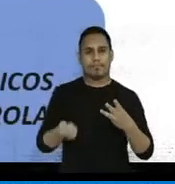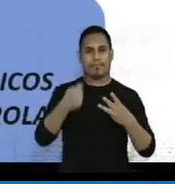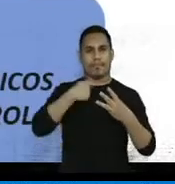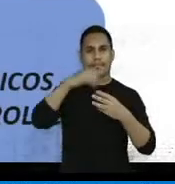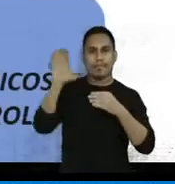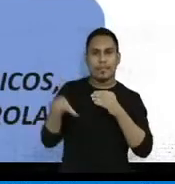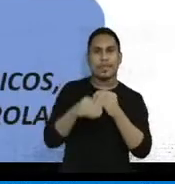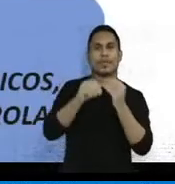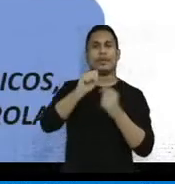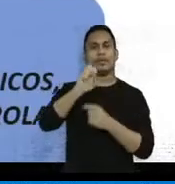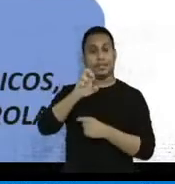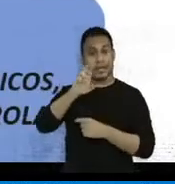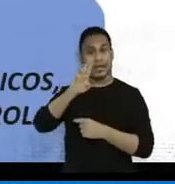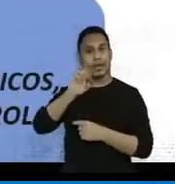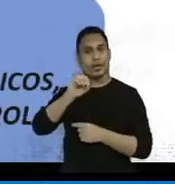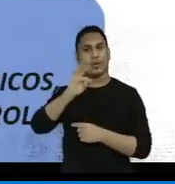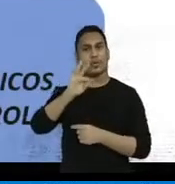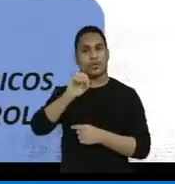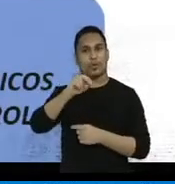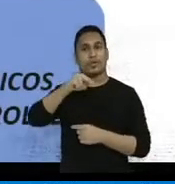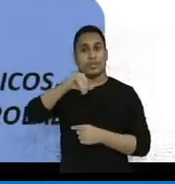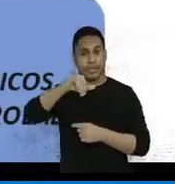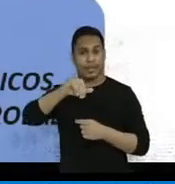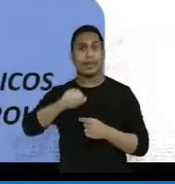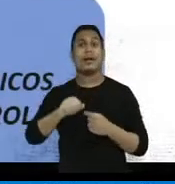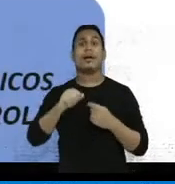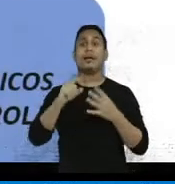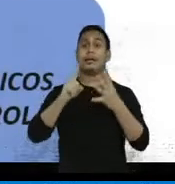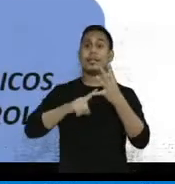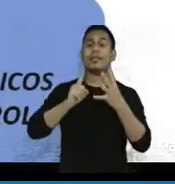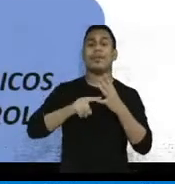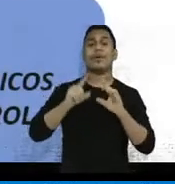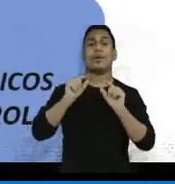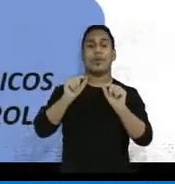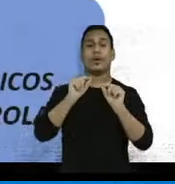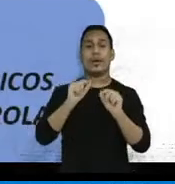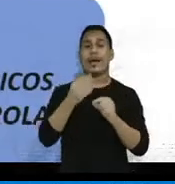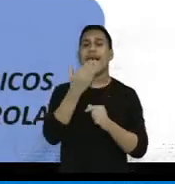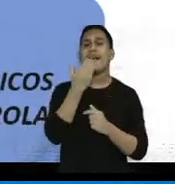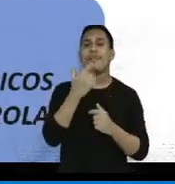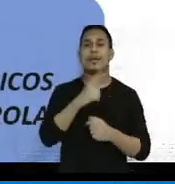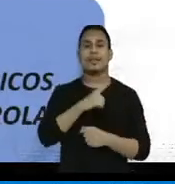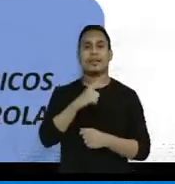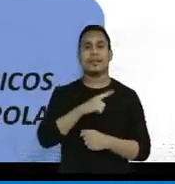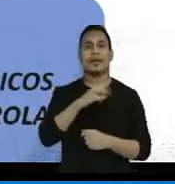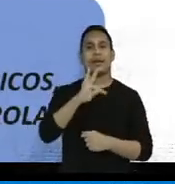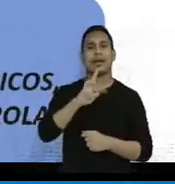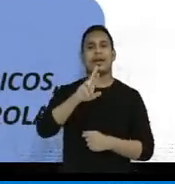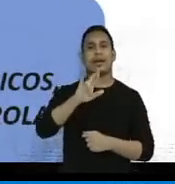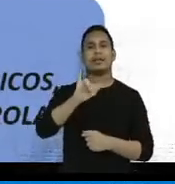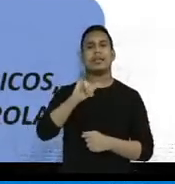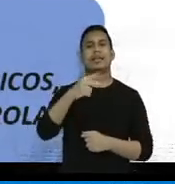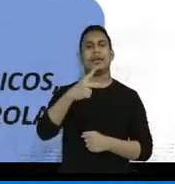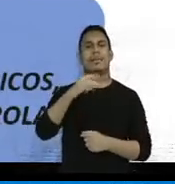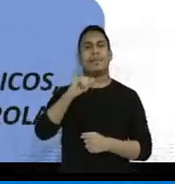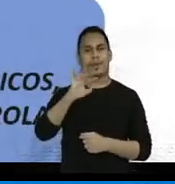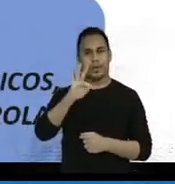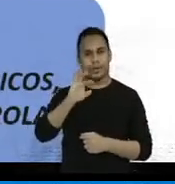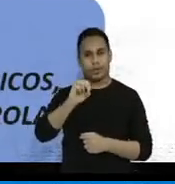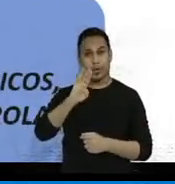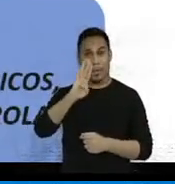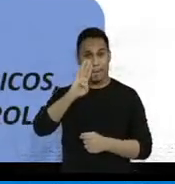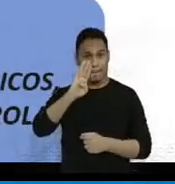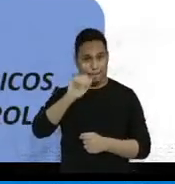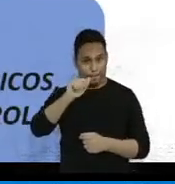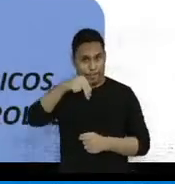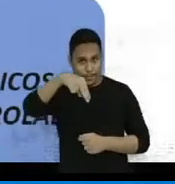em triptofano, que é a substância que vai originar a serotonina no meu cérebro. Para melhorar a dor, eu